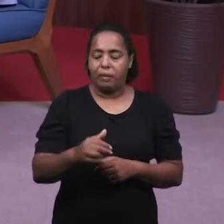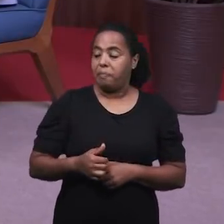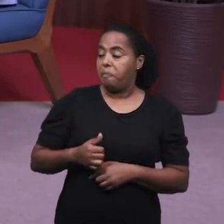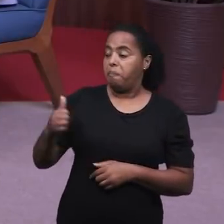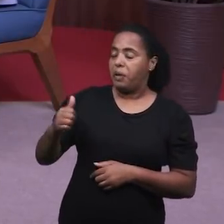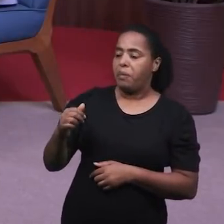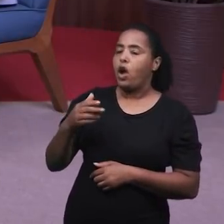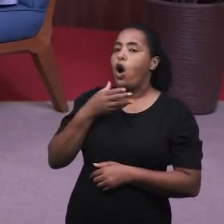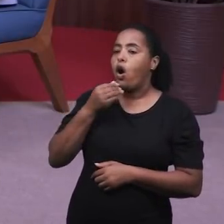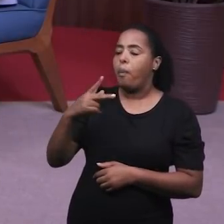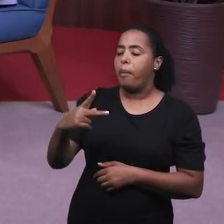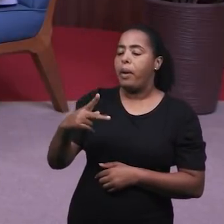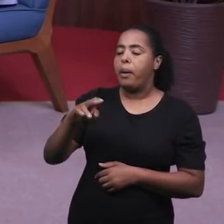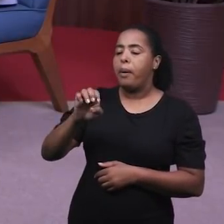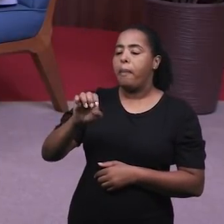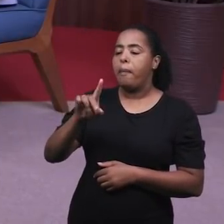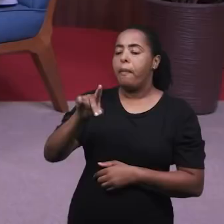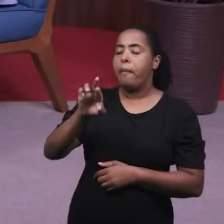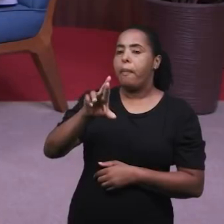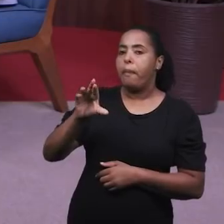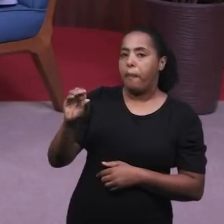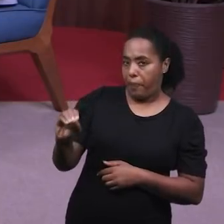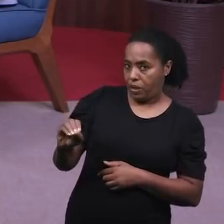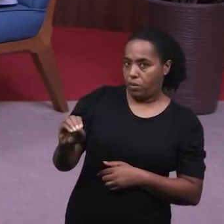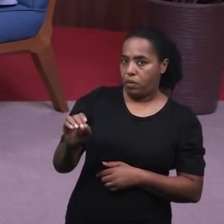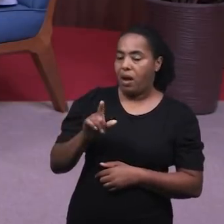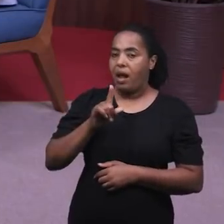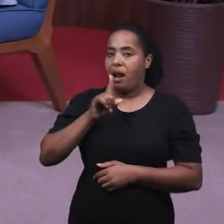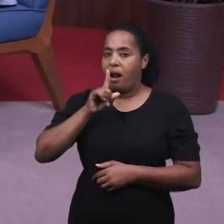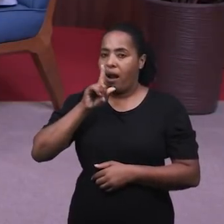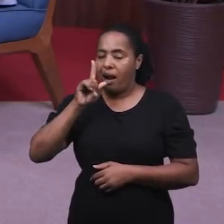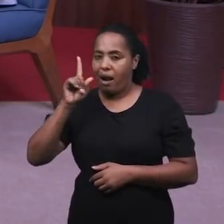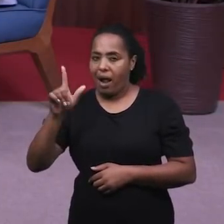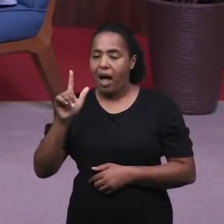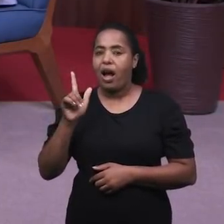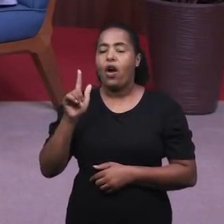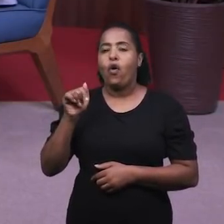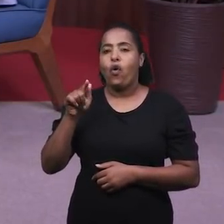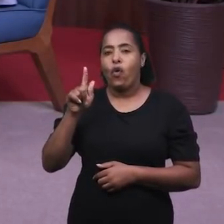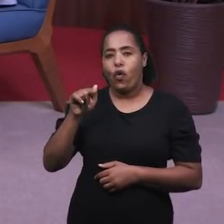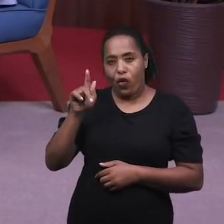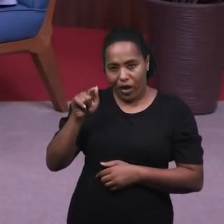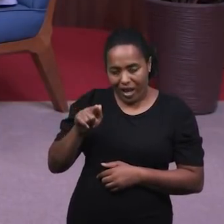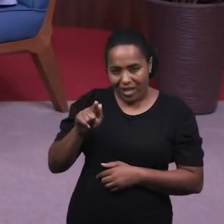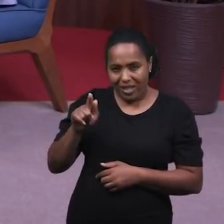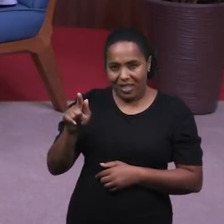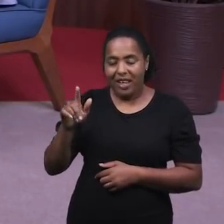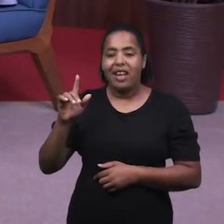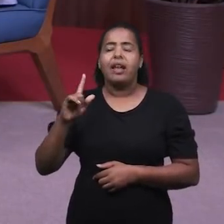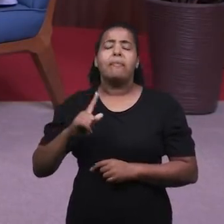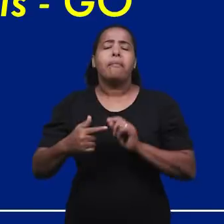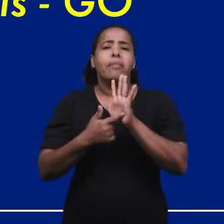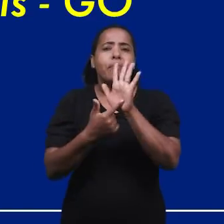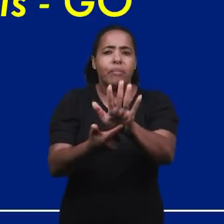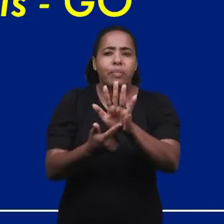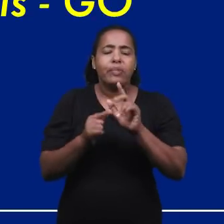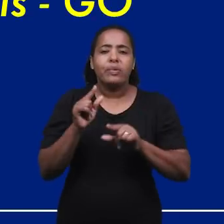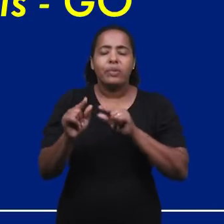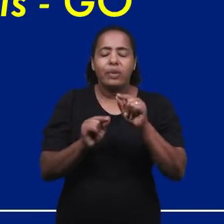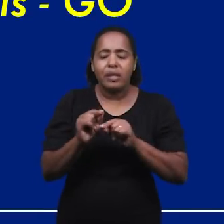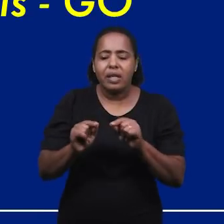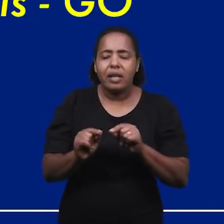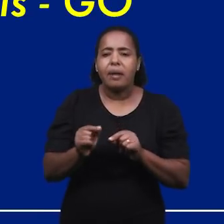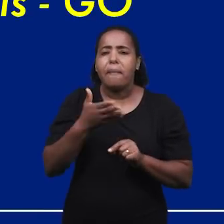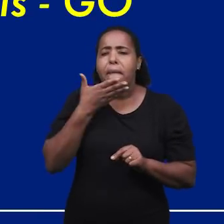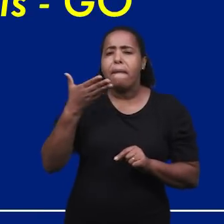de Pedro Henrique Santiago Fernandes, ele é de Anápolis, em Goiás. Ele diz o seguinte acerca daquilo que tratamos aqui: